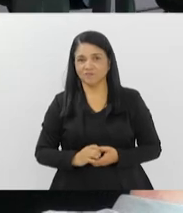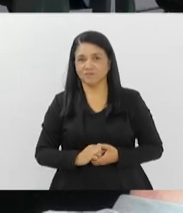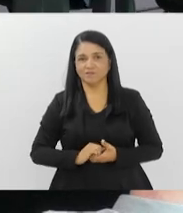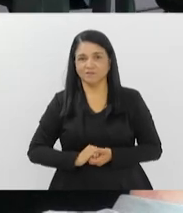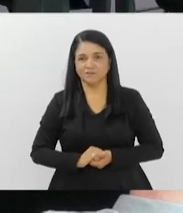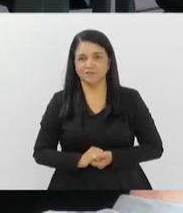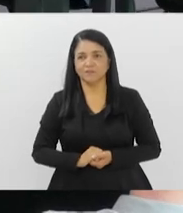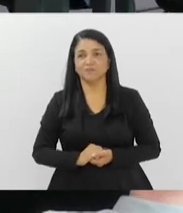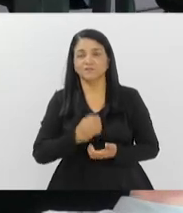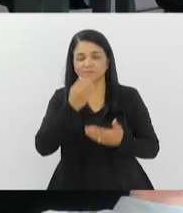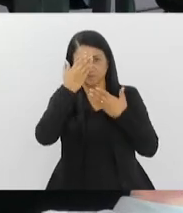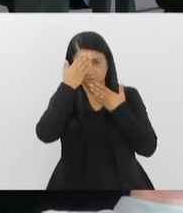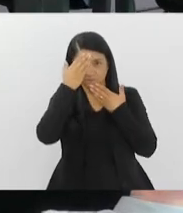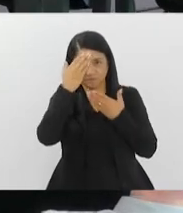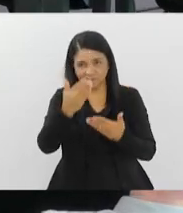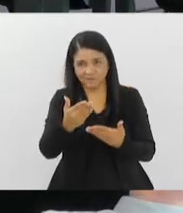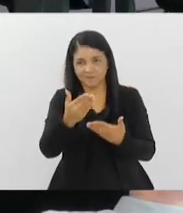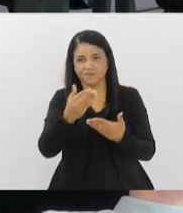Muito obrigado.